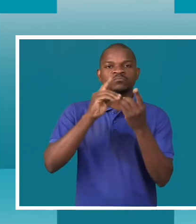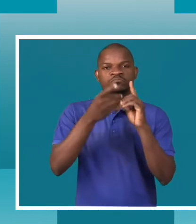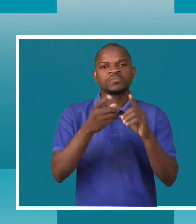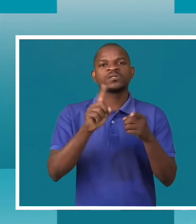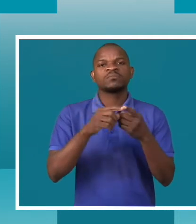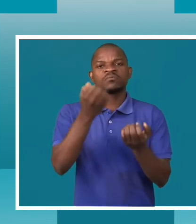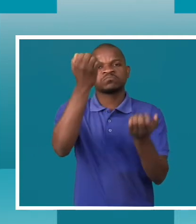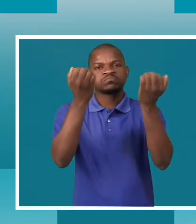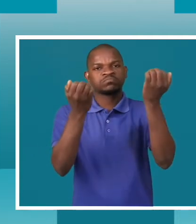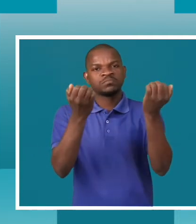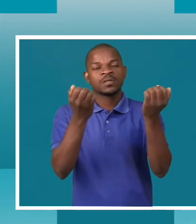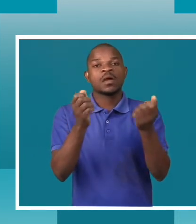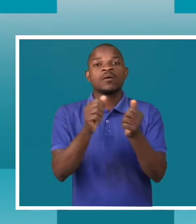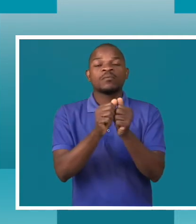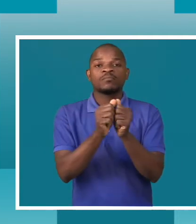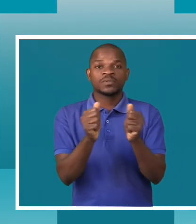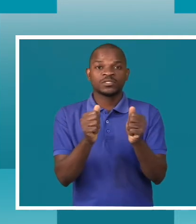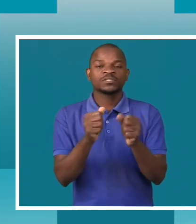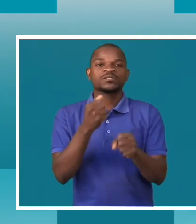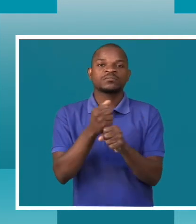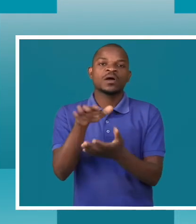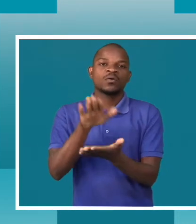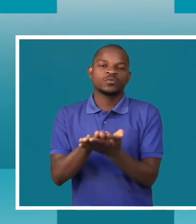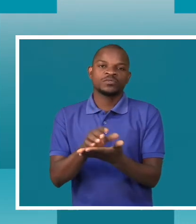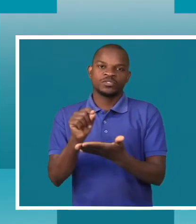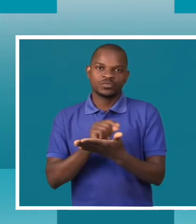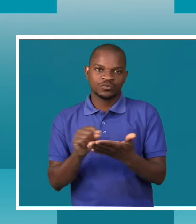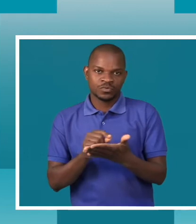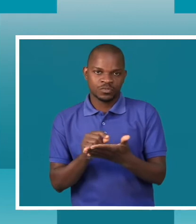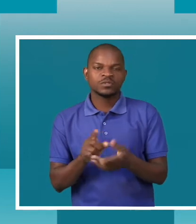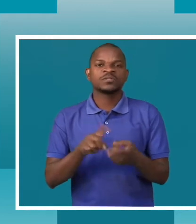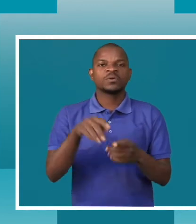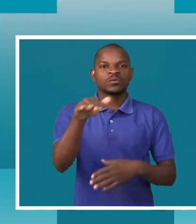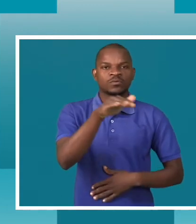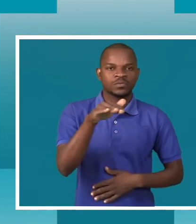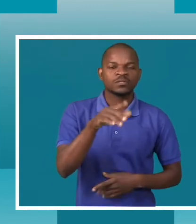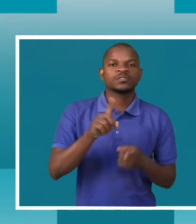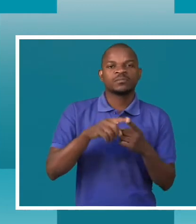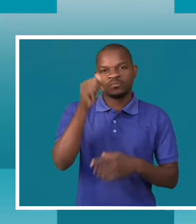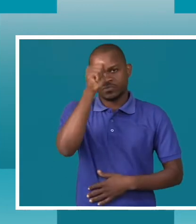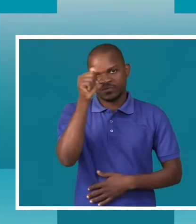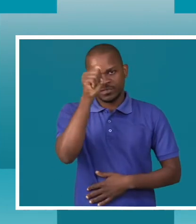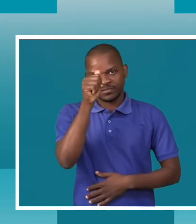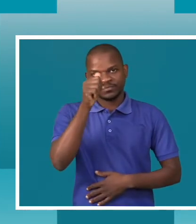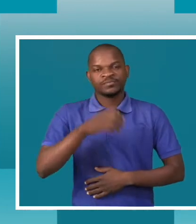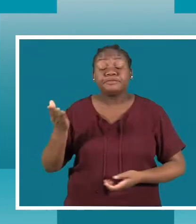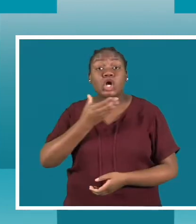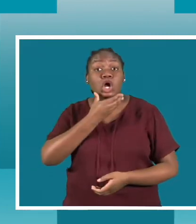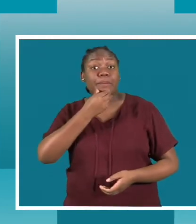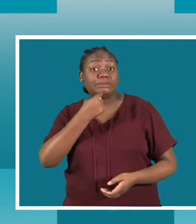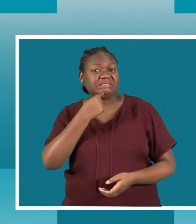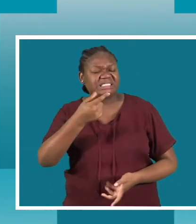adolescentes, idosos também, quando posso. E tenho trabalhado em escolas, na comunidade, na minha faculdade também.